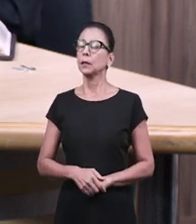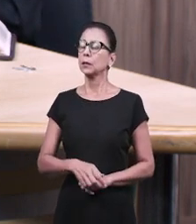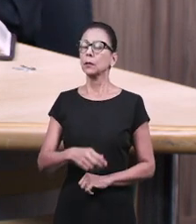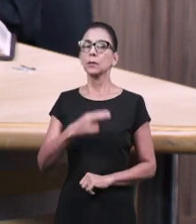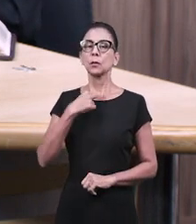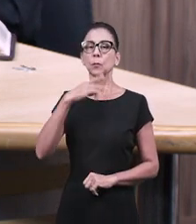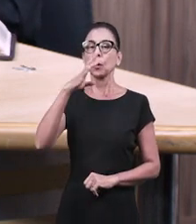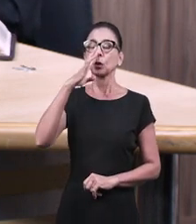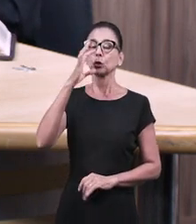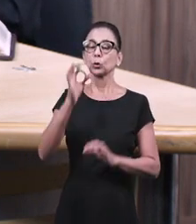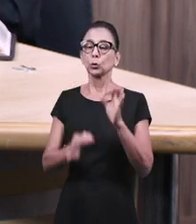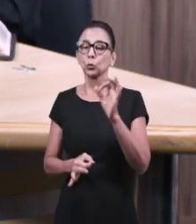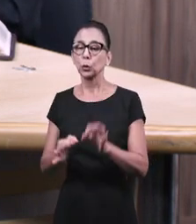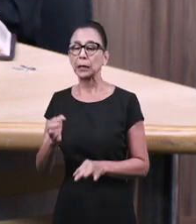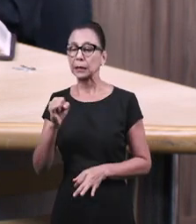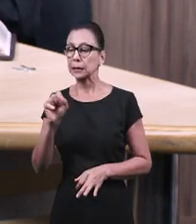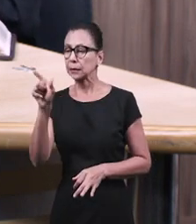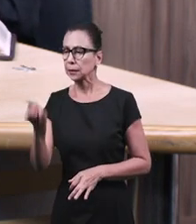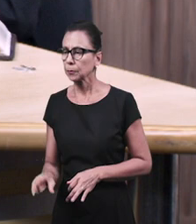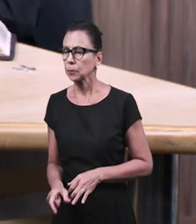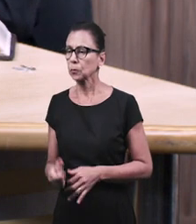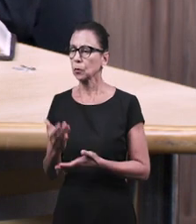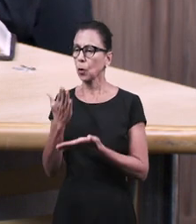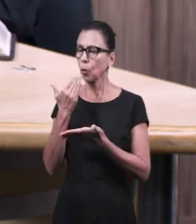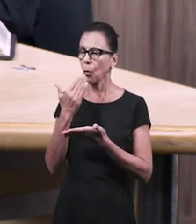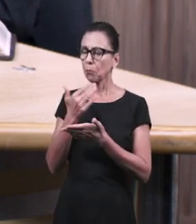comer ou pelo beber,